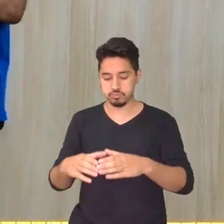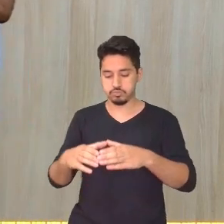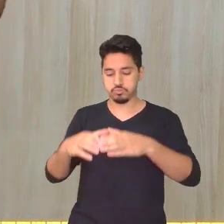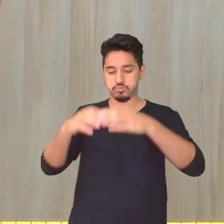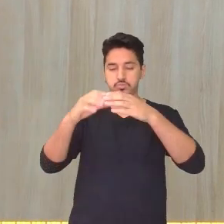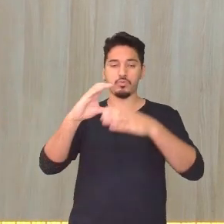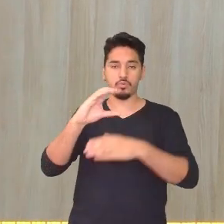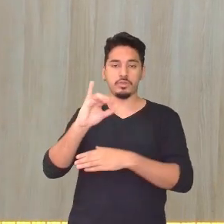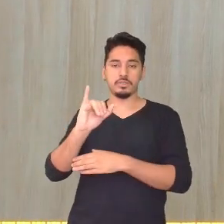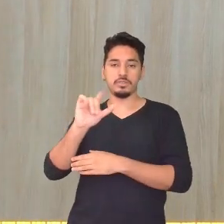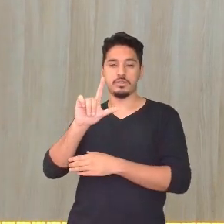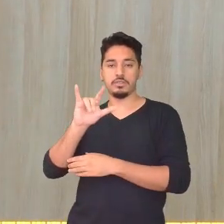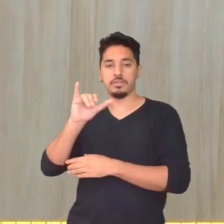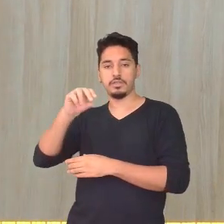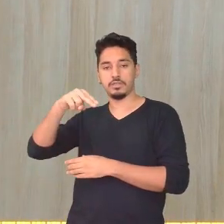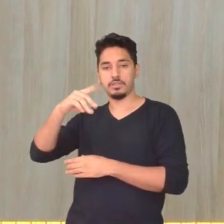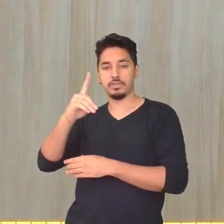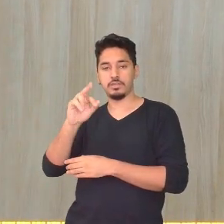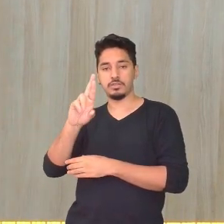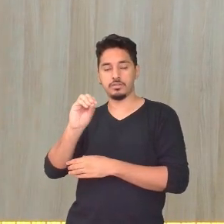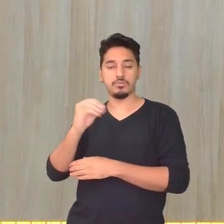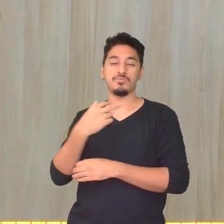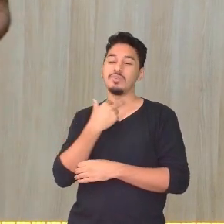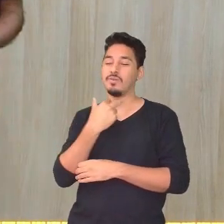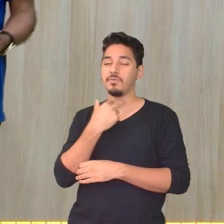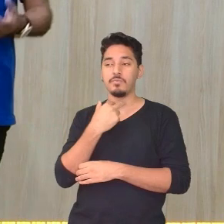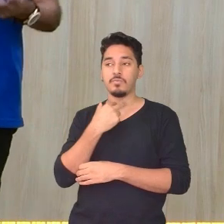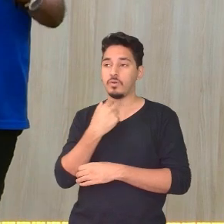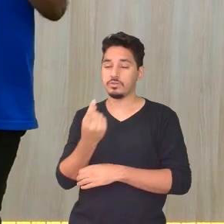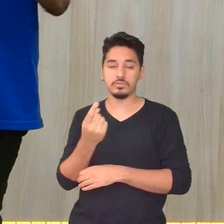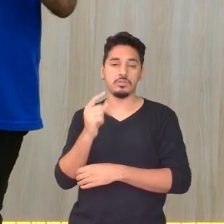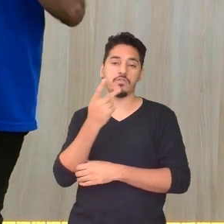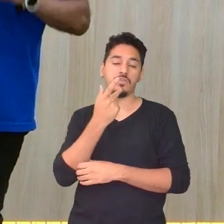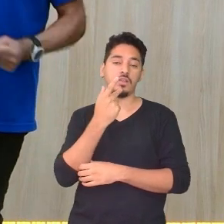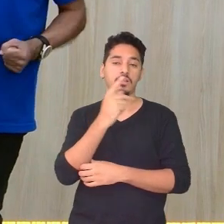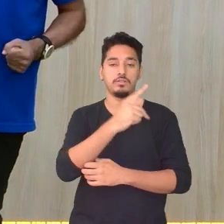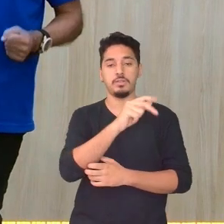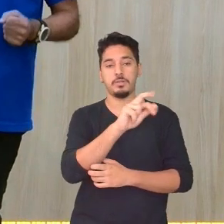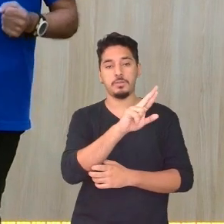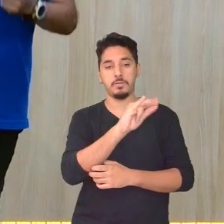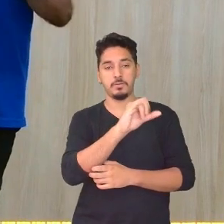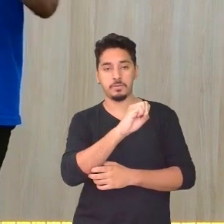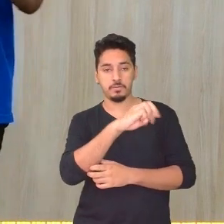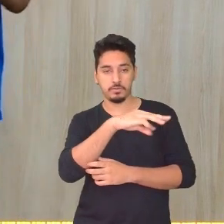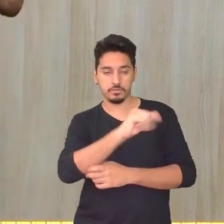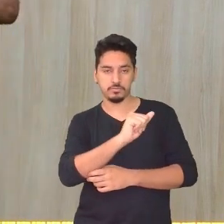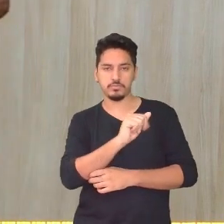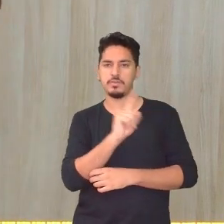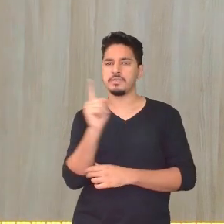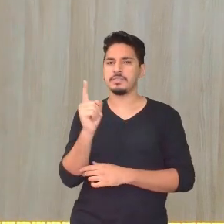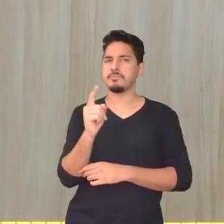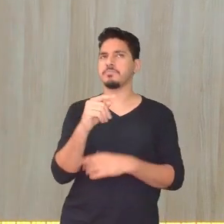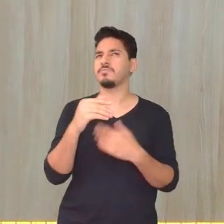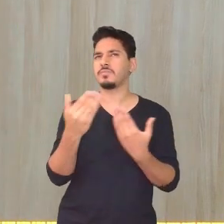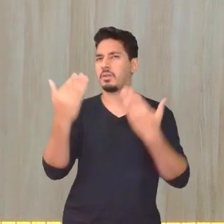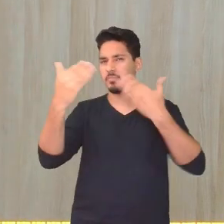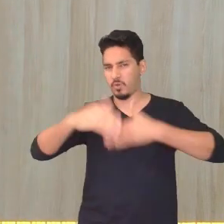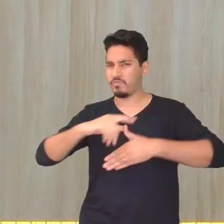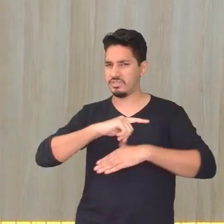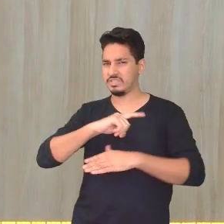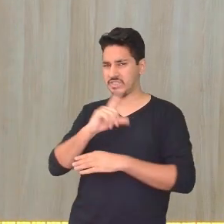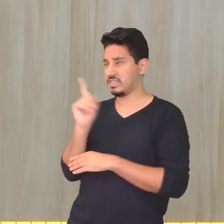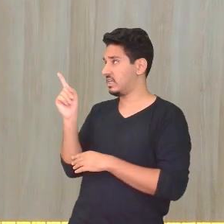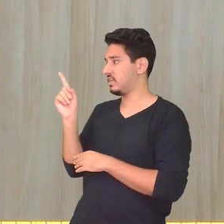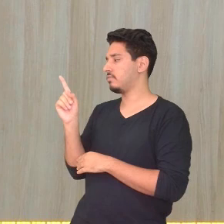corpo redondo, e vocês observem que ele não pode, de jeito nenhum, ser chamado de prisma. Esse assunto cai com que frequência, Ricardinho, nas